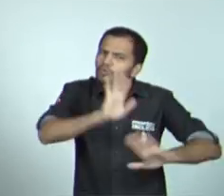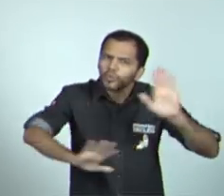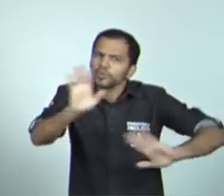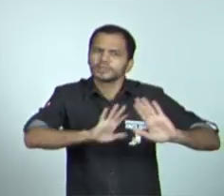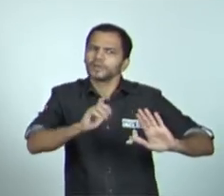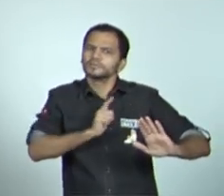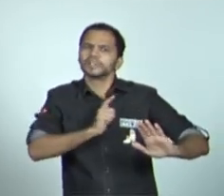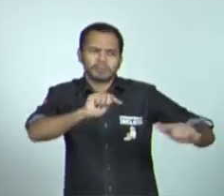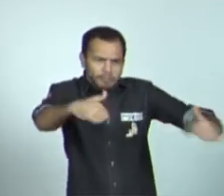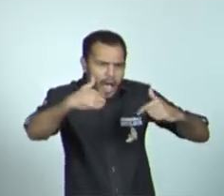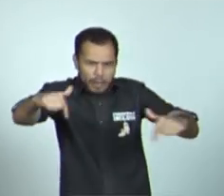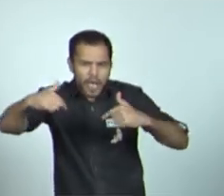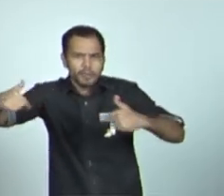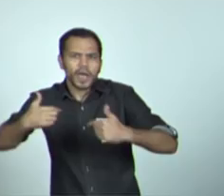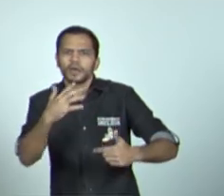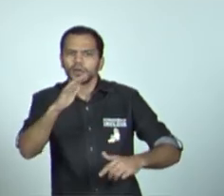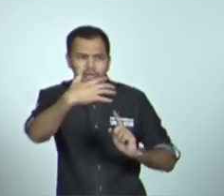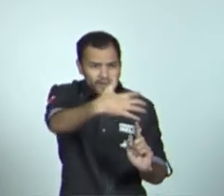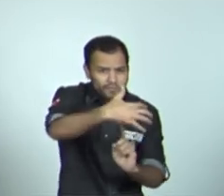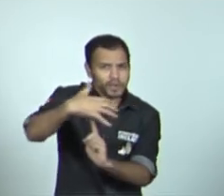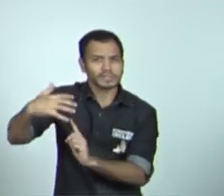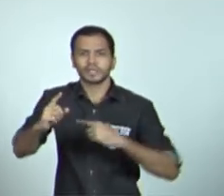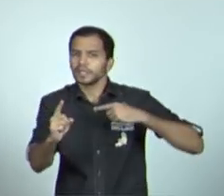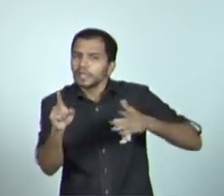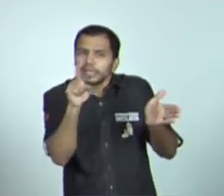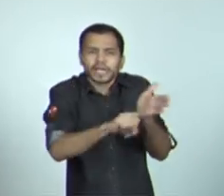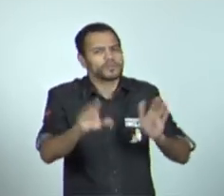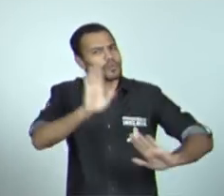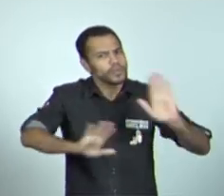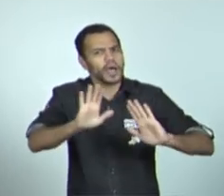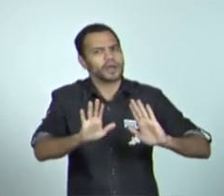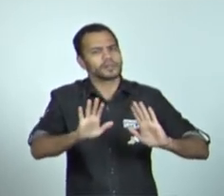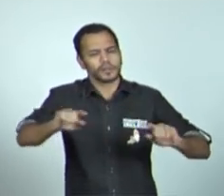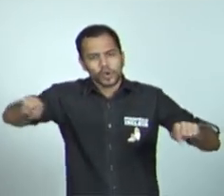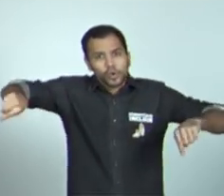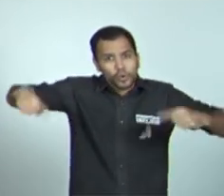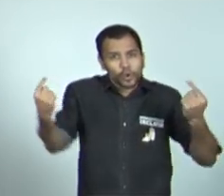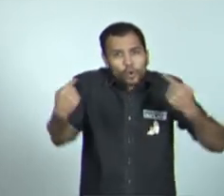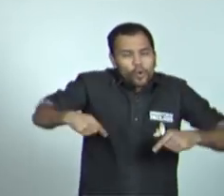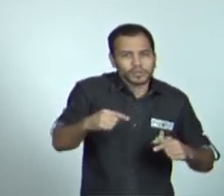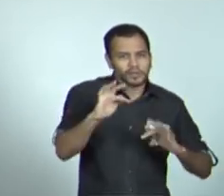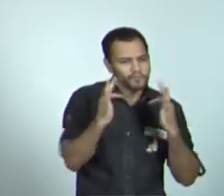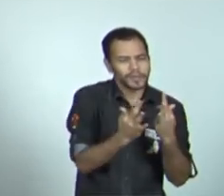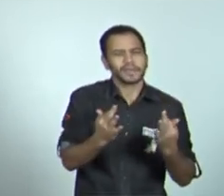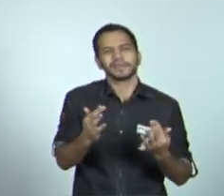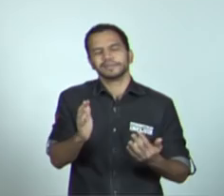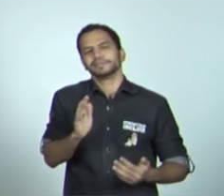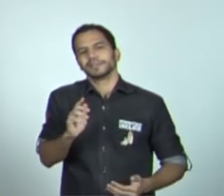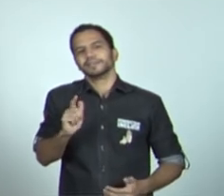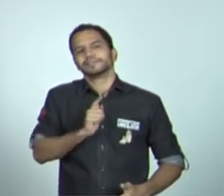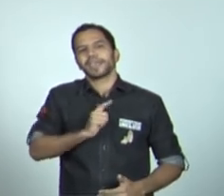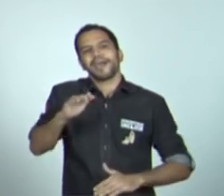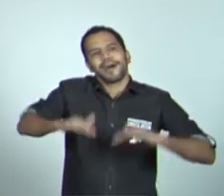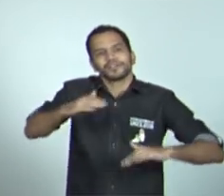com as suas ameaças existem ameaças a sua família muitas vezes bem pelo próprio ministério da educação muitas vezes